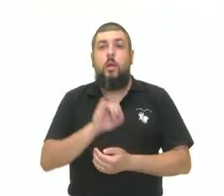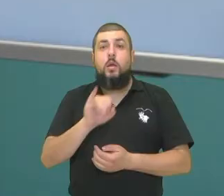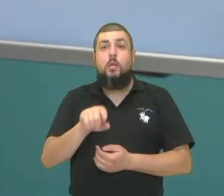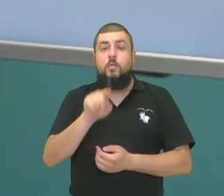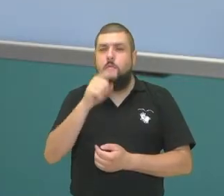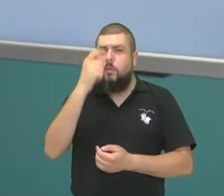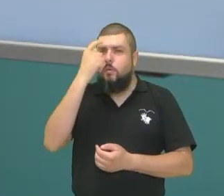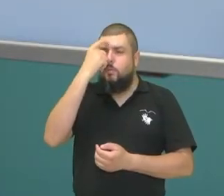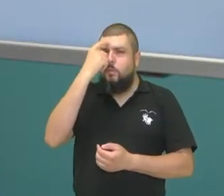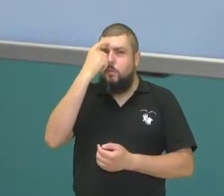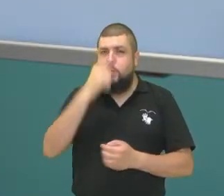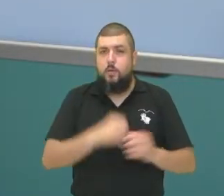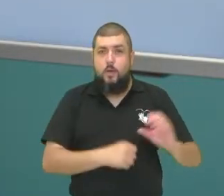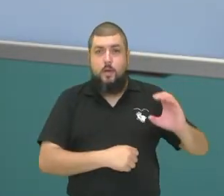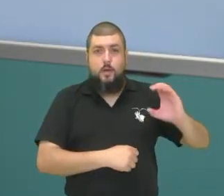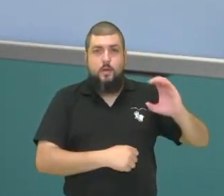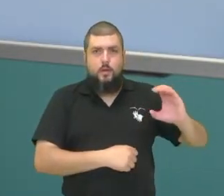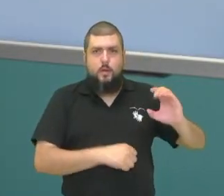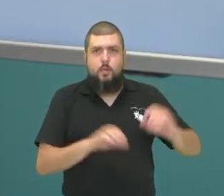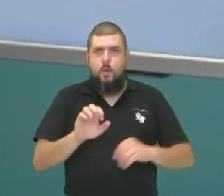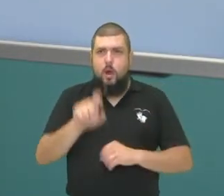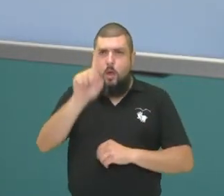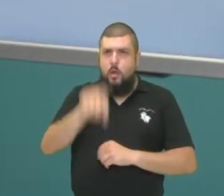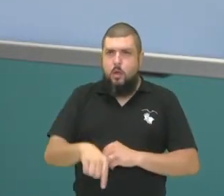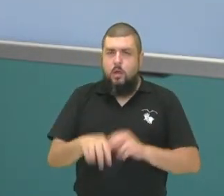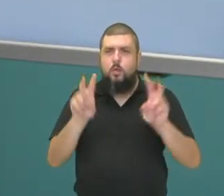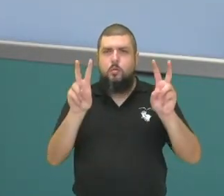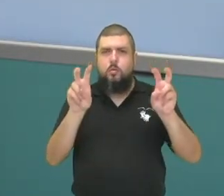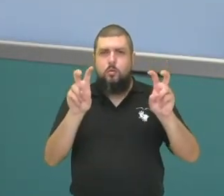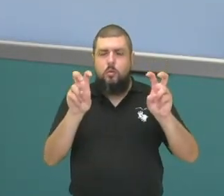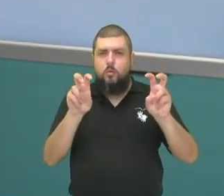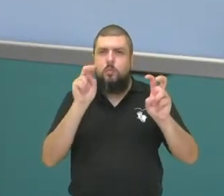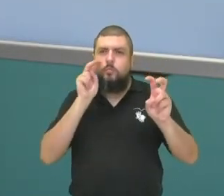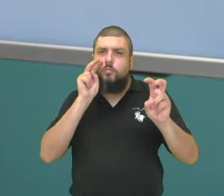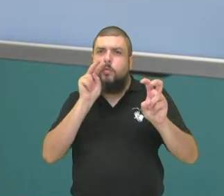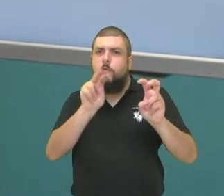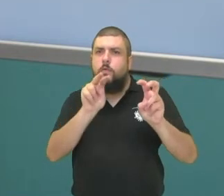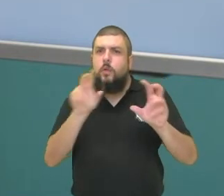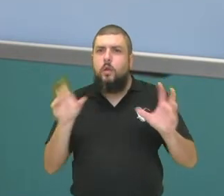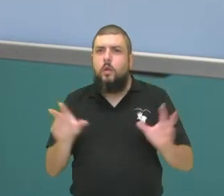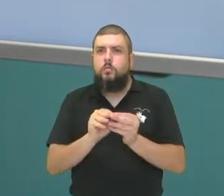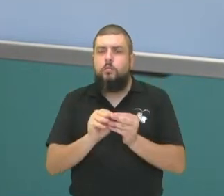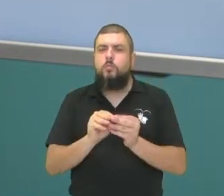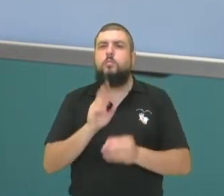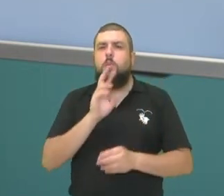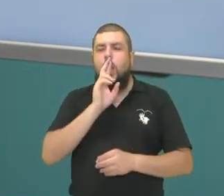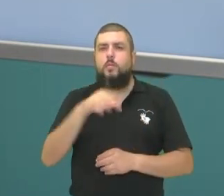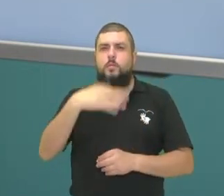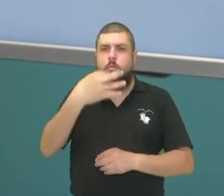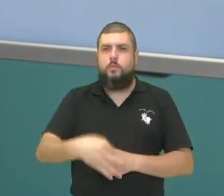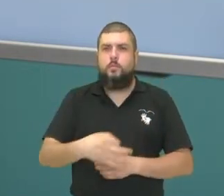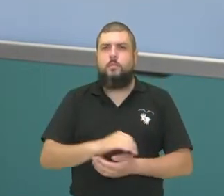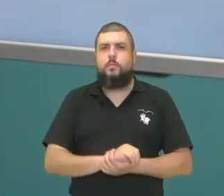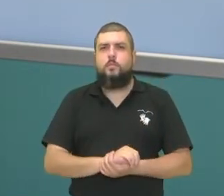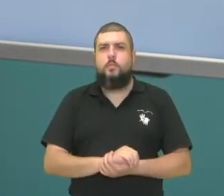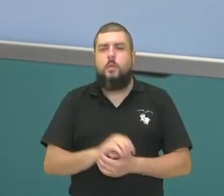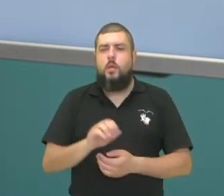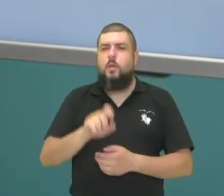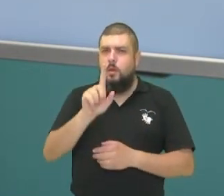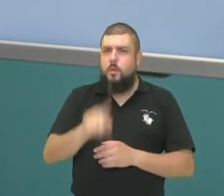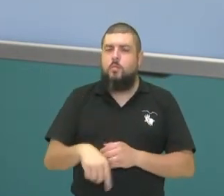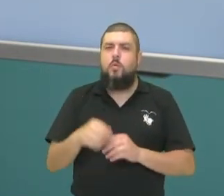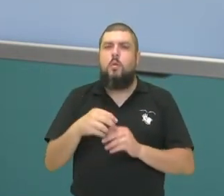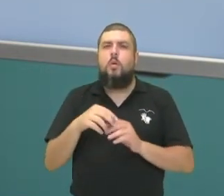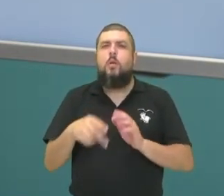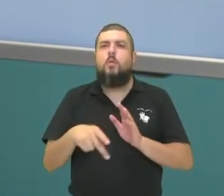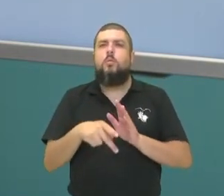C, resume o assunto da notícia, é a resposta correta. Isso mesmo. Esse é o papel do título, trazer